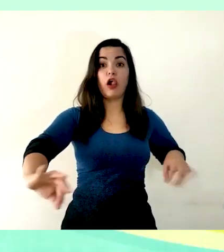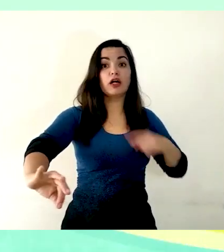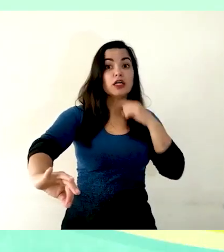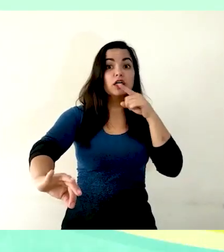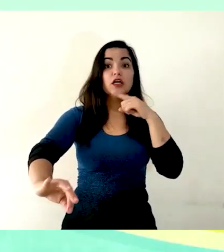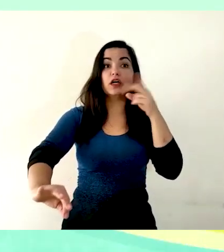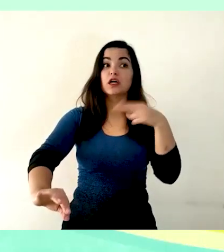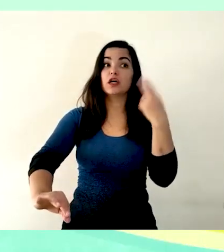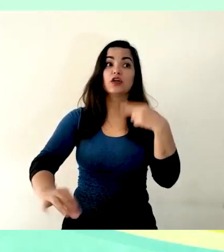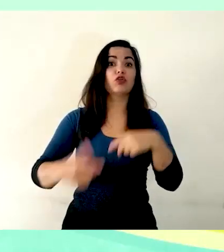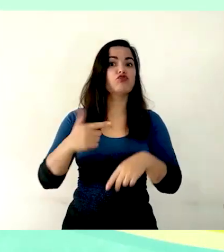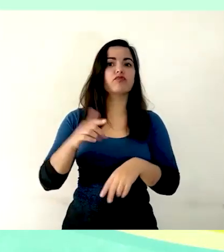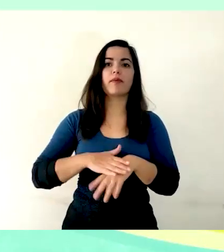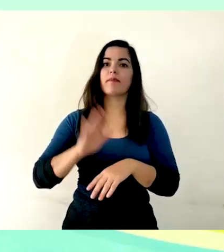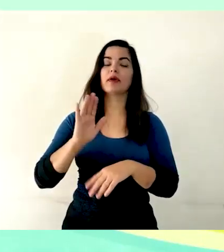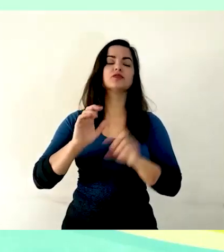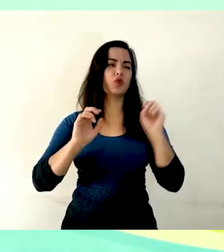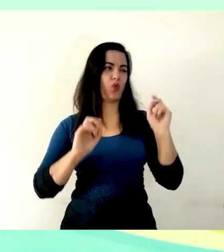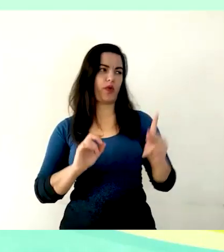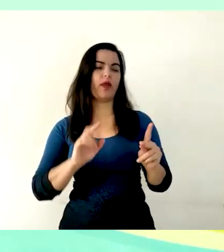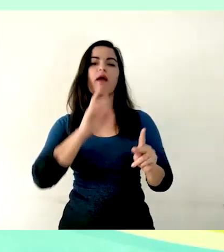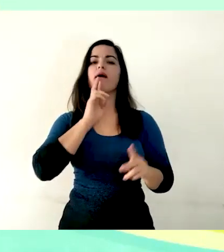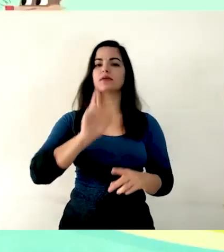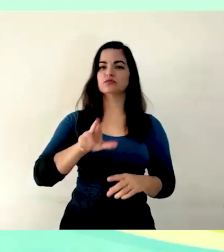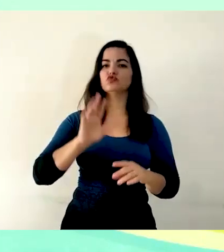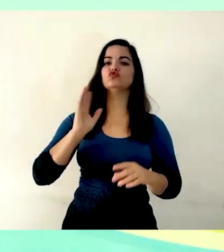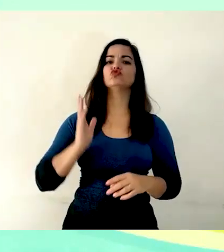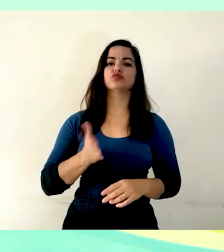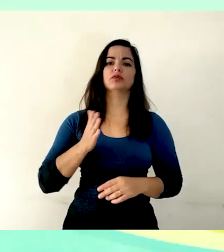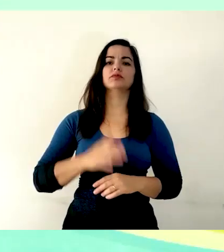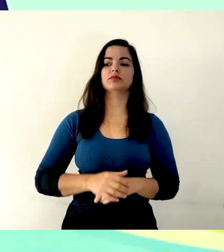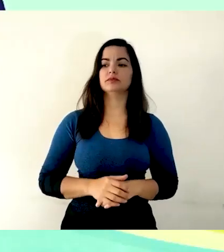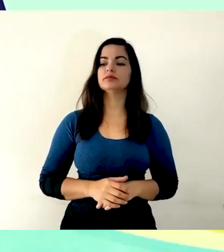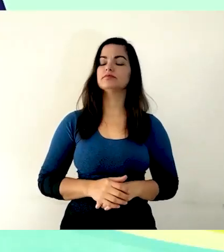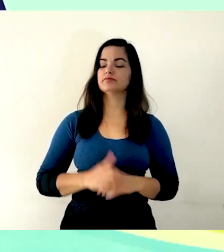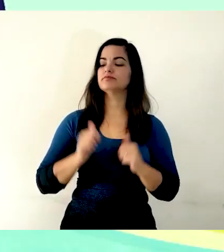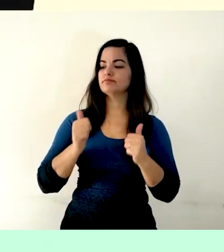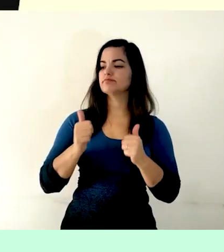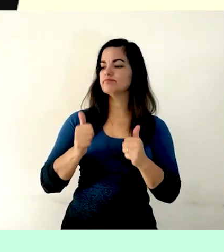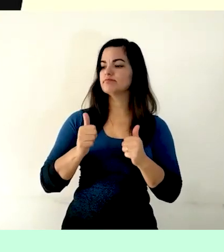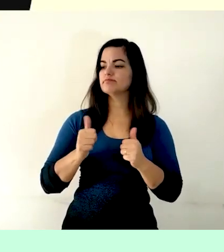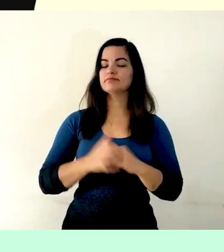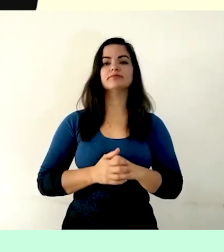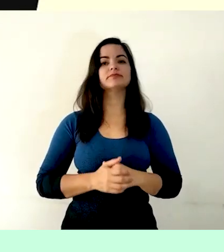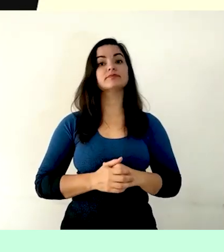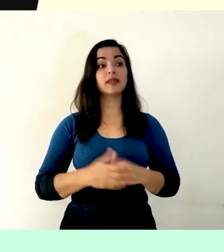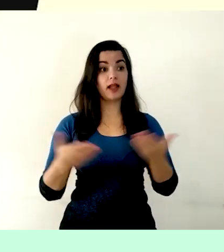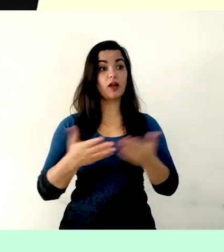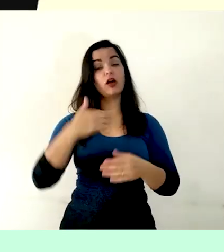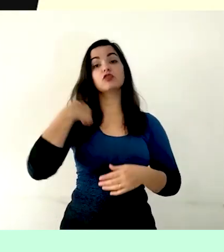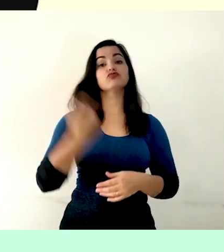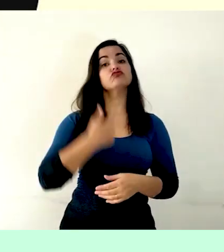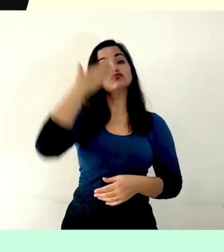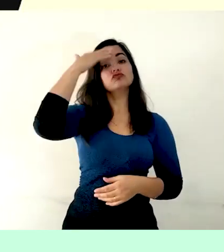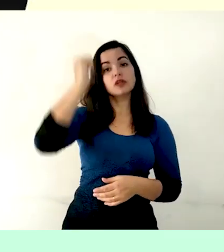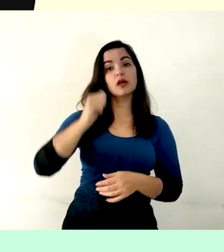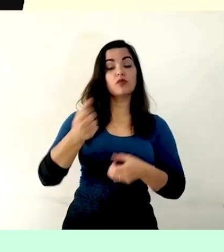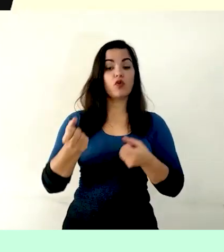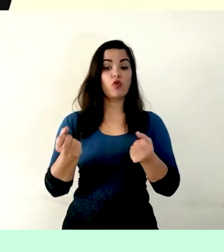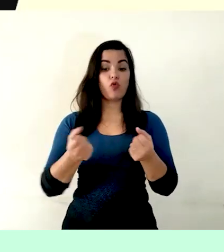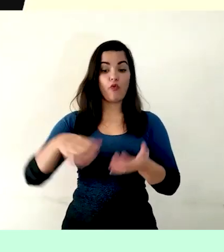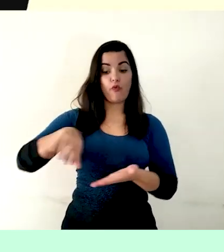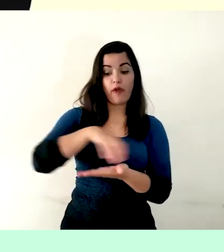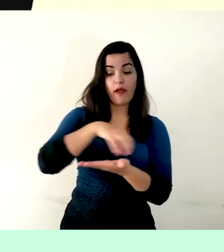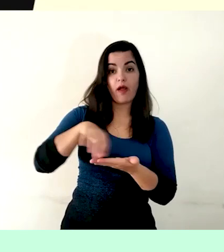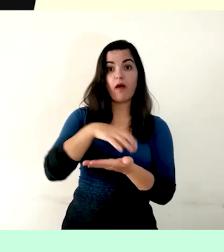Acabaram os números. Tudo bem, Júpiter. Já temos nossa resposta. Temos? Isso mesmo. Agora sabemos que o carrinho